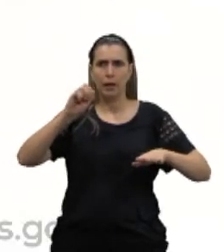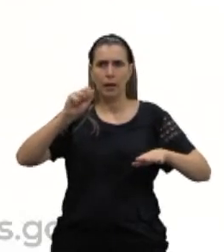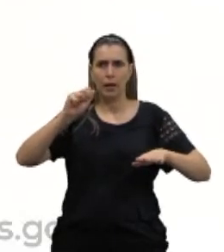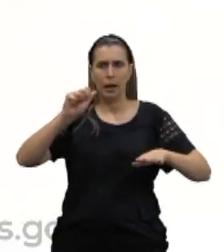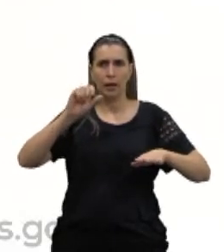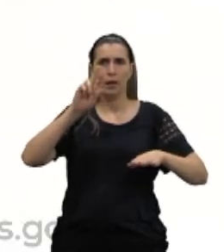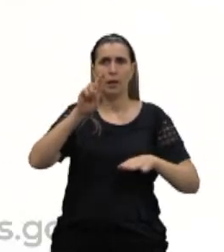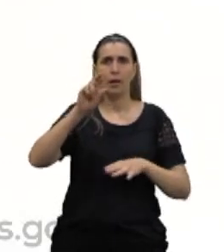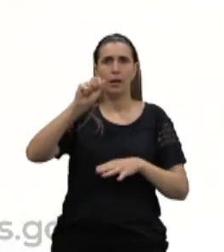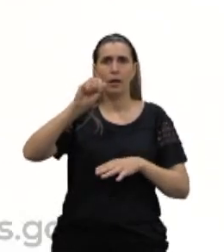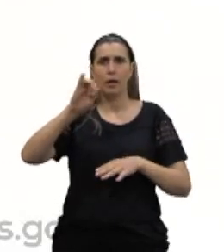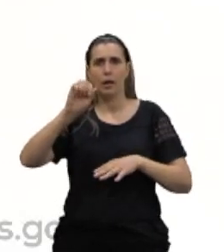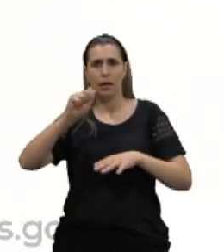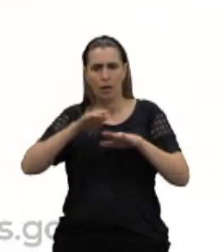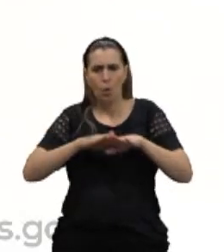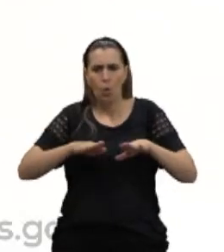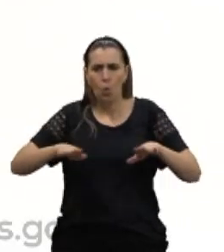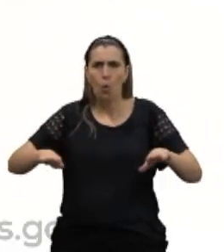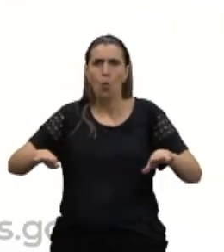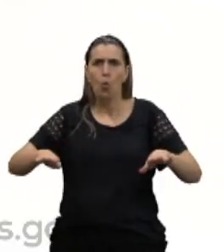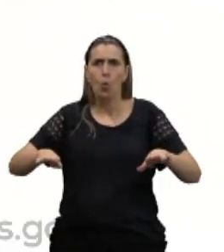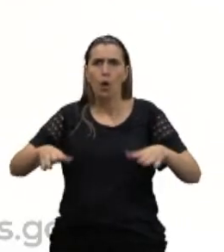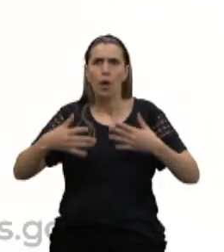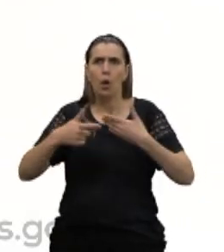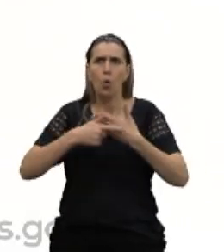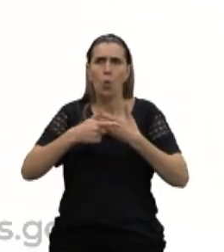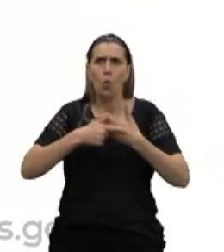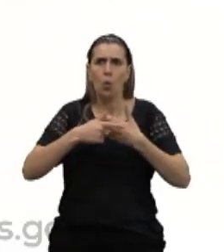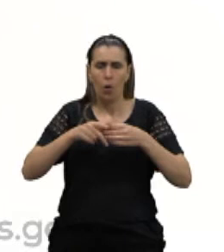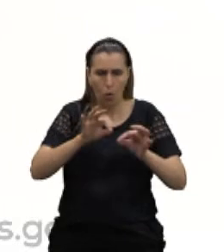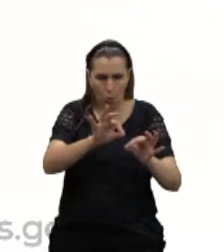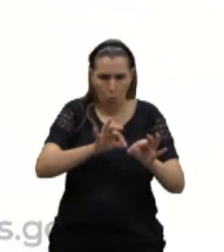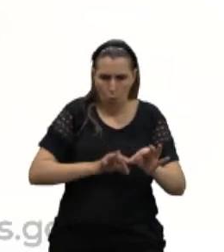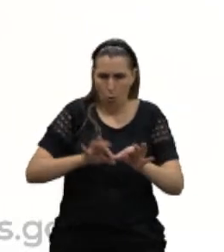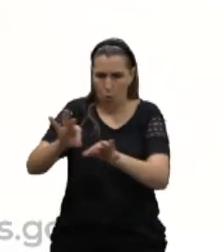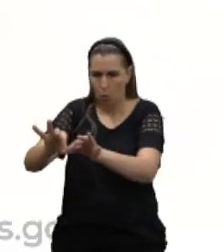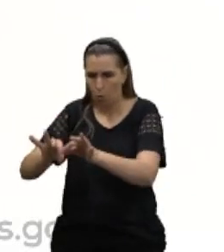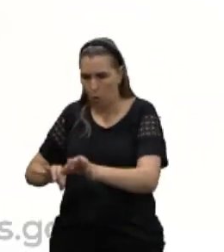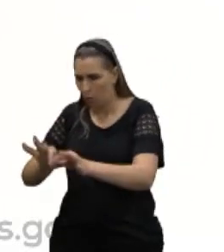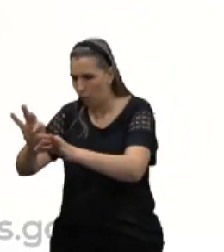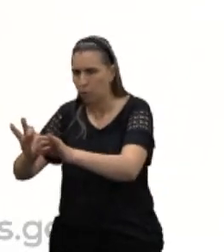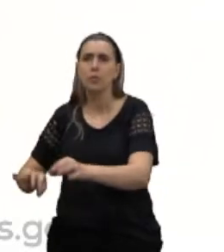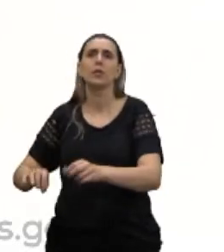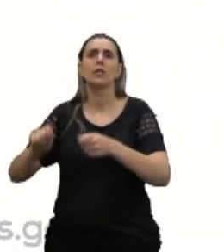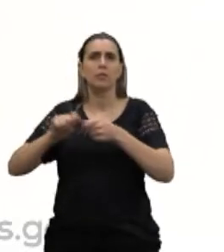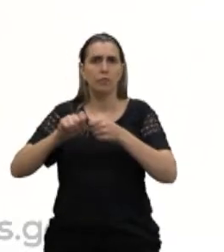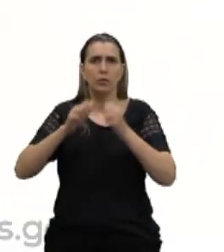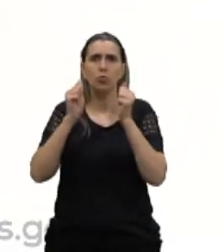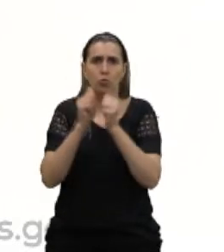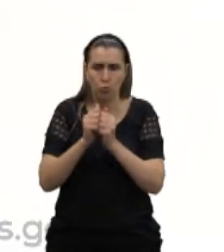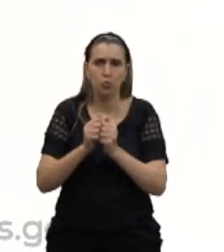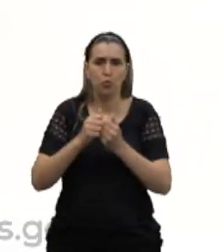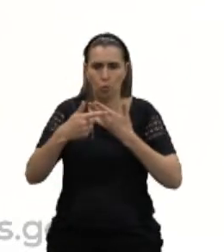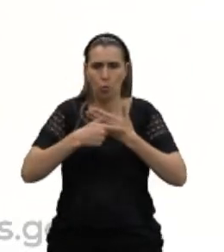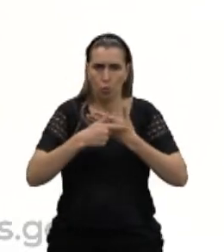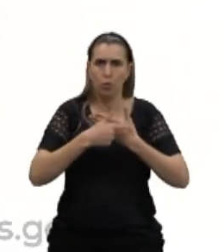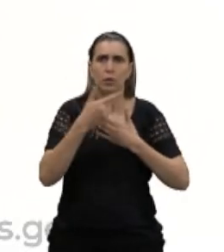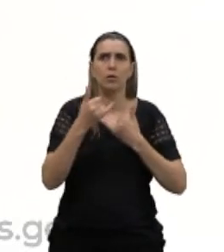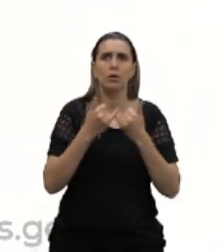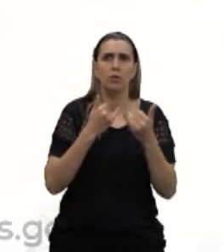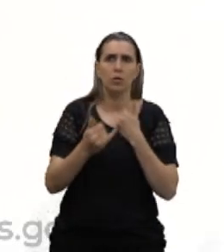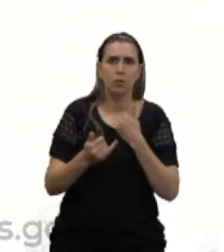cada raia tem uma função, porém, tem que ser feitas ao mesmo tempo. Tá.